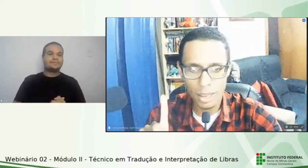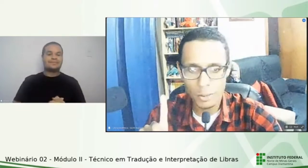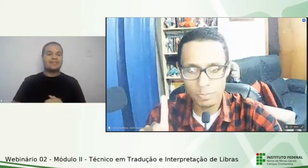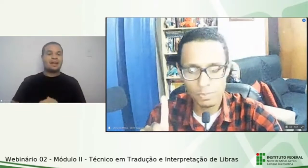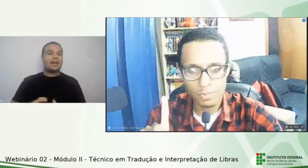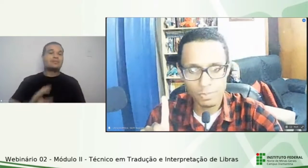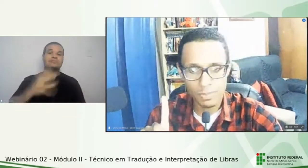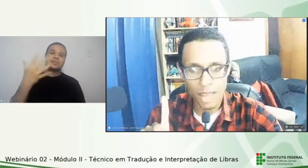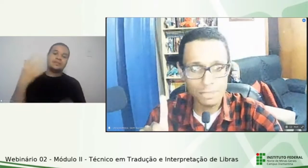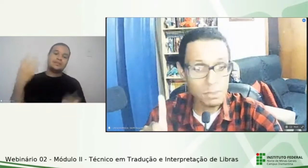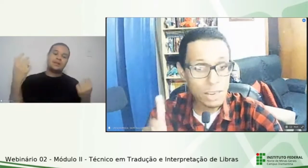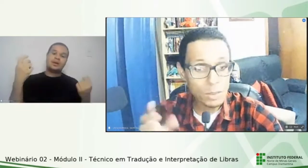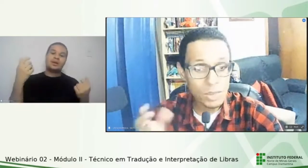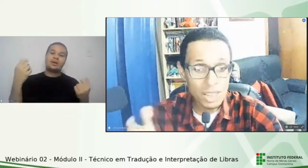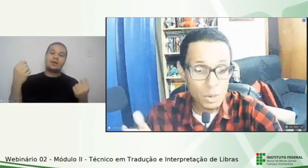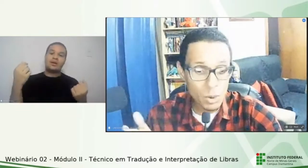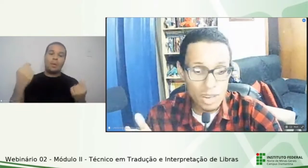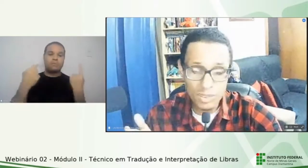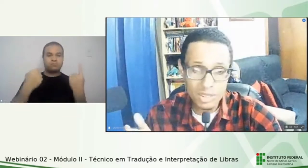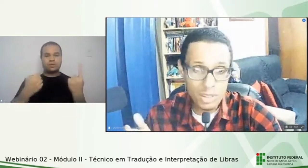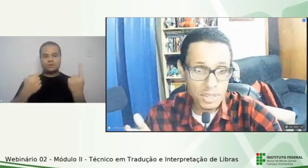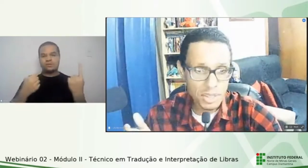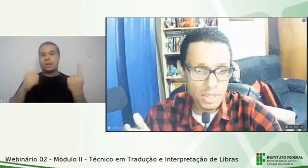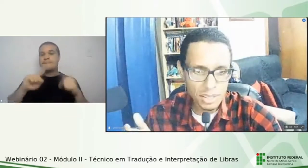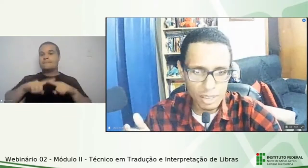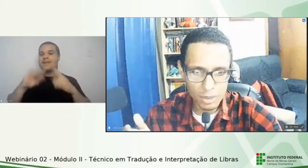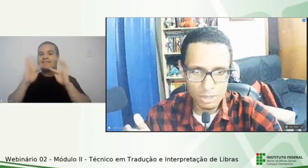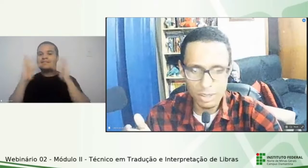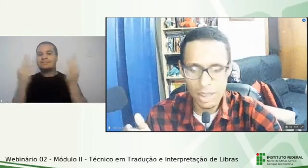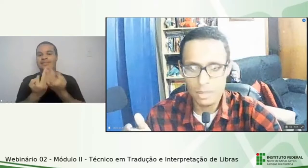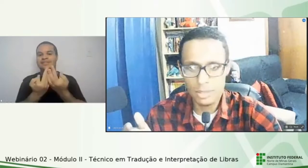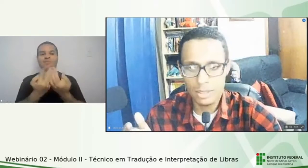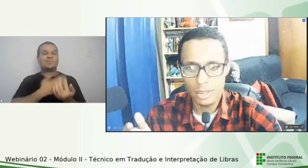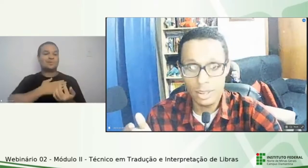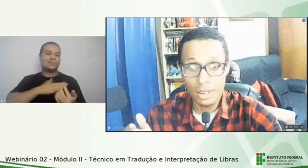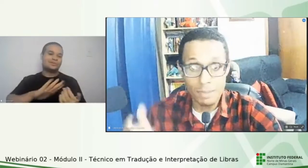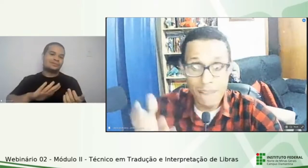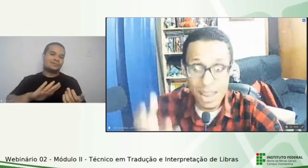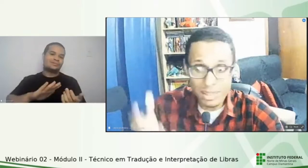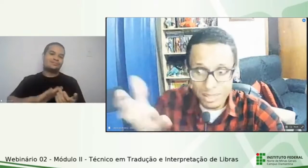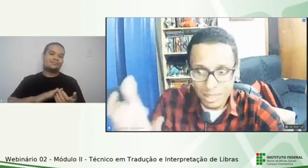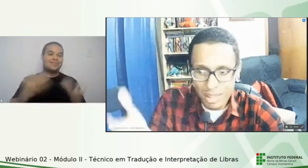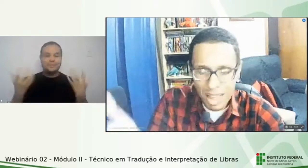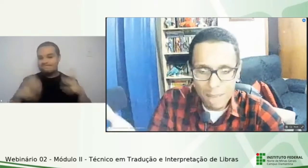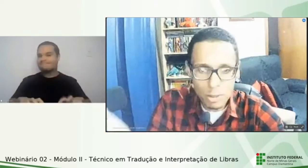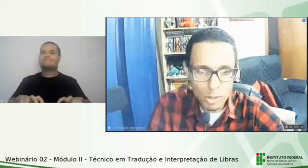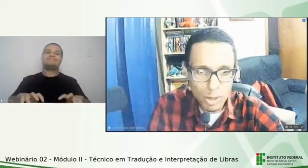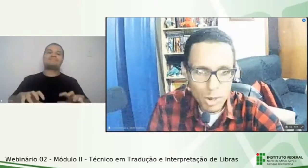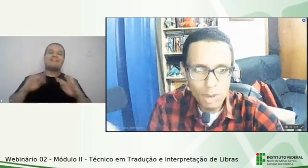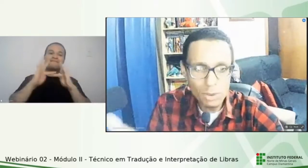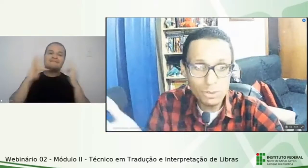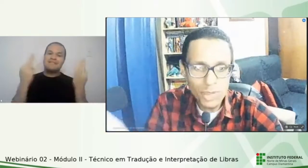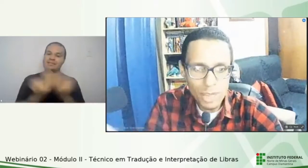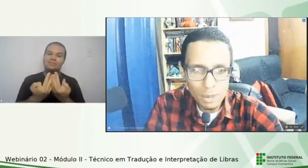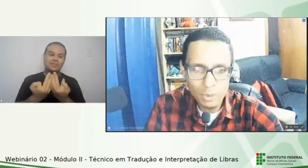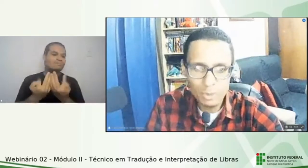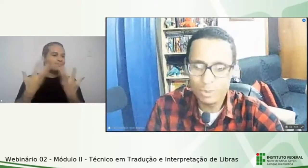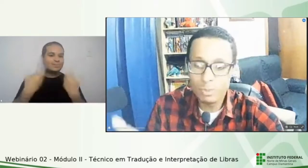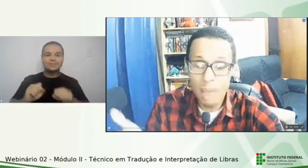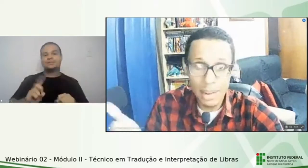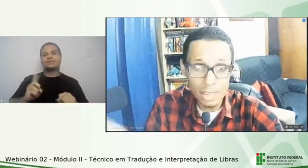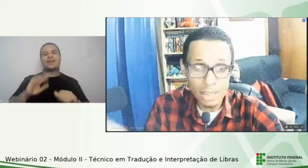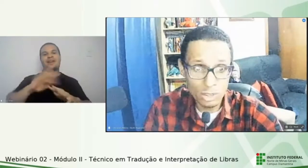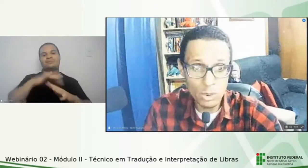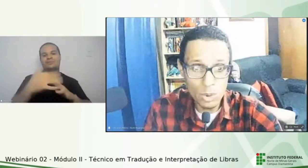quer. A família do interior, às vezes, não aceita a língua de sinais. Mas a pessoa, o filho,